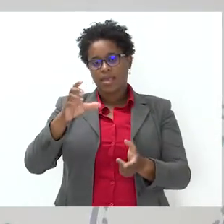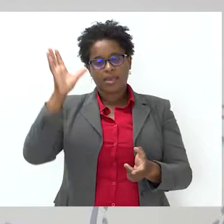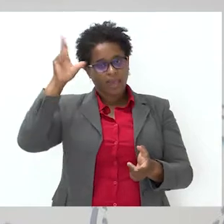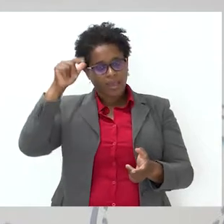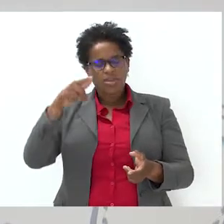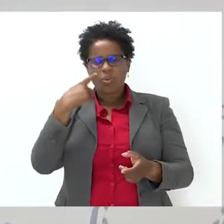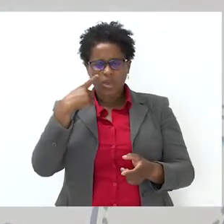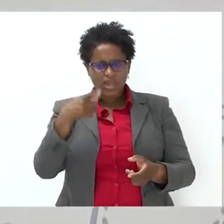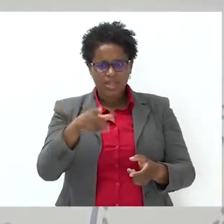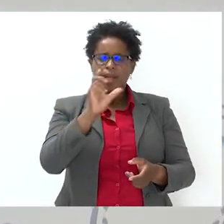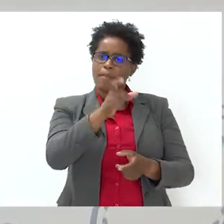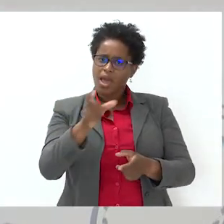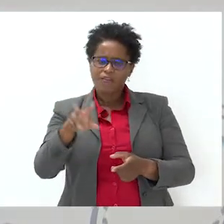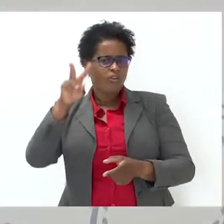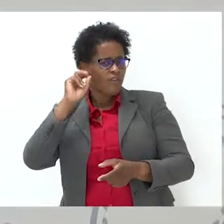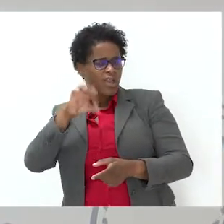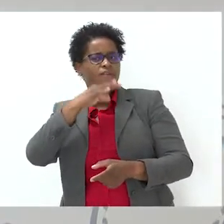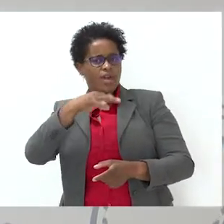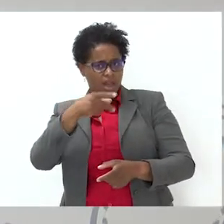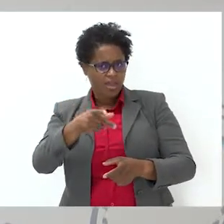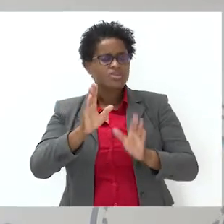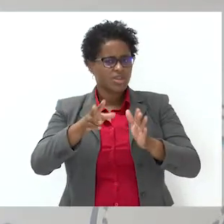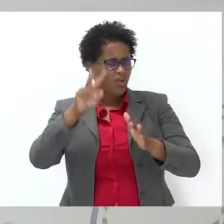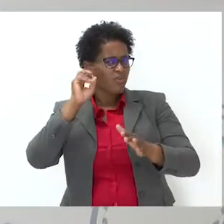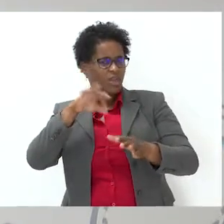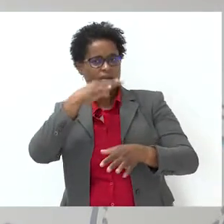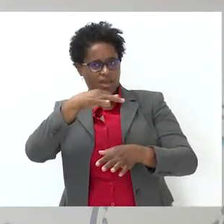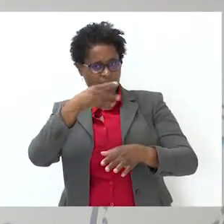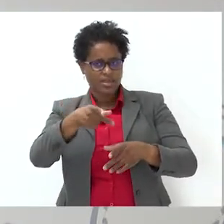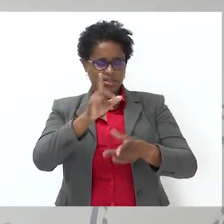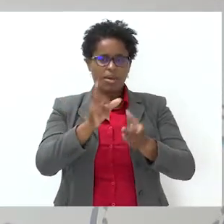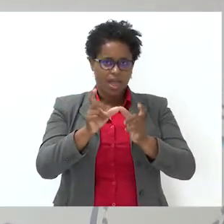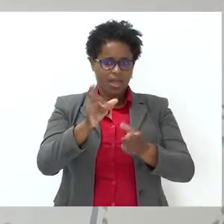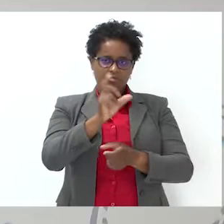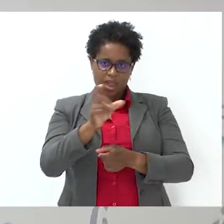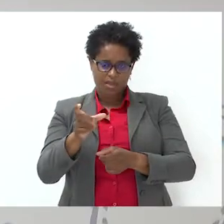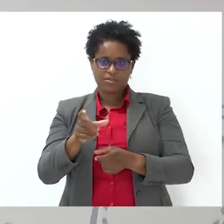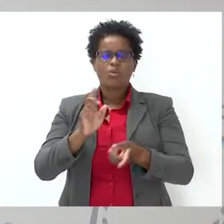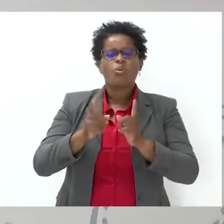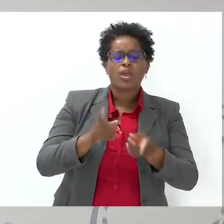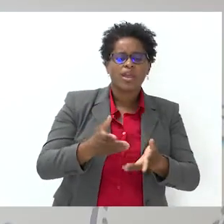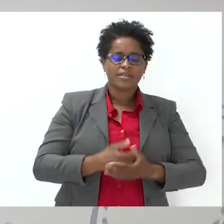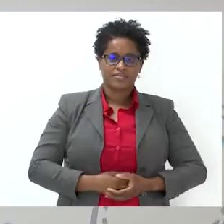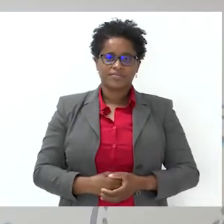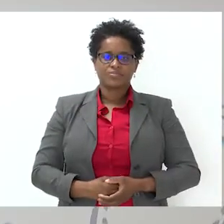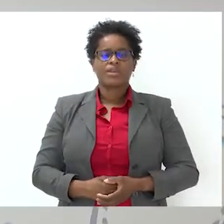Conhecem estas palavras? Ouviram falar? Já ouviram falar? O quê?